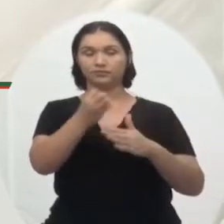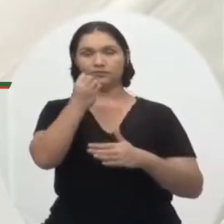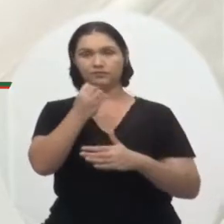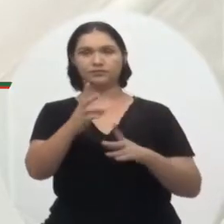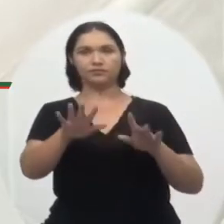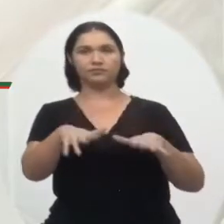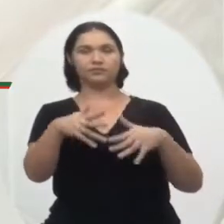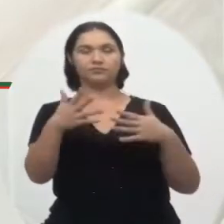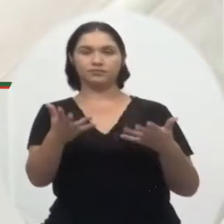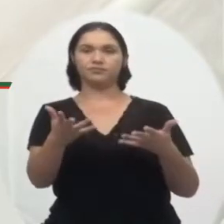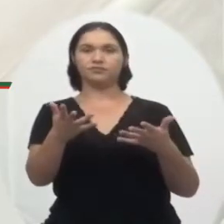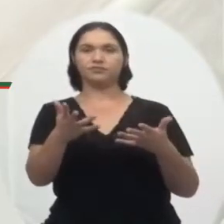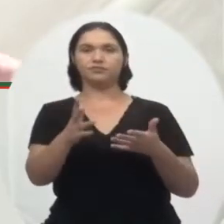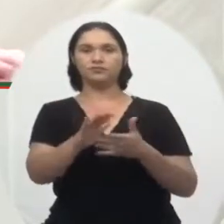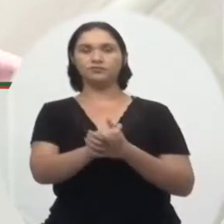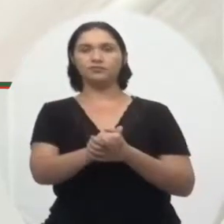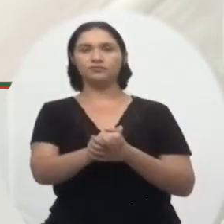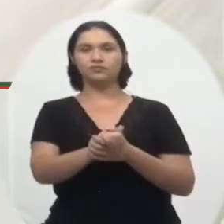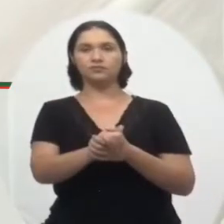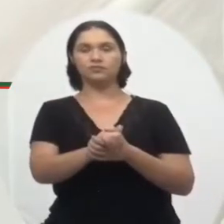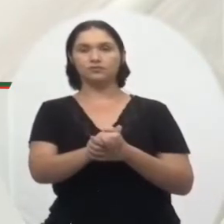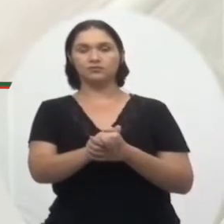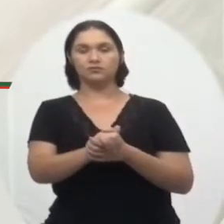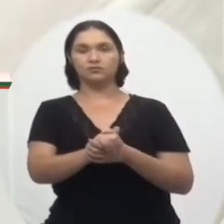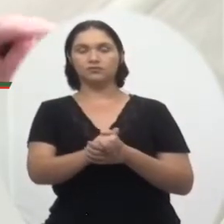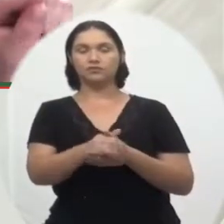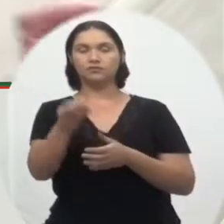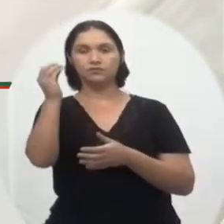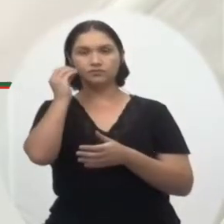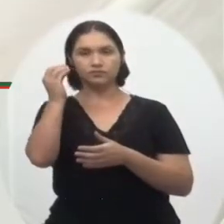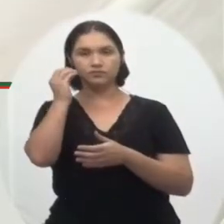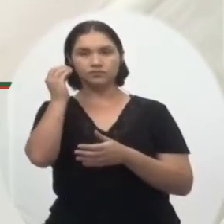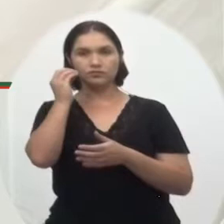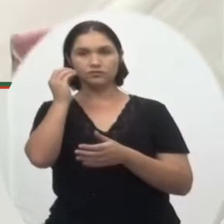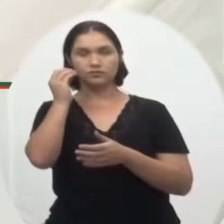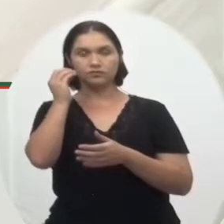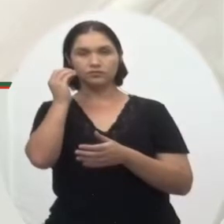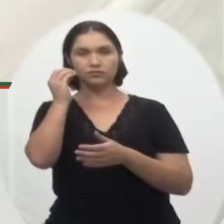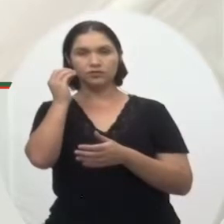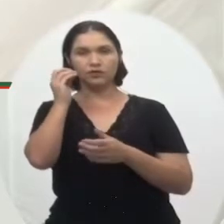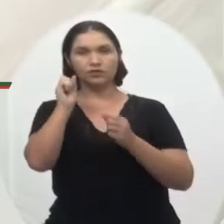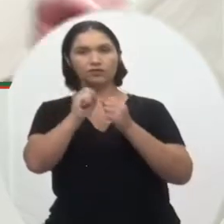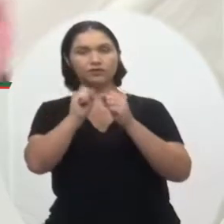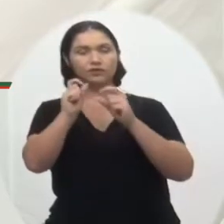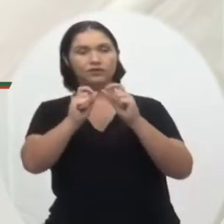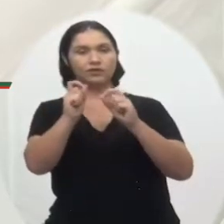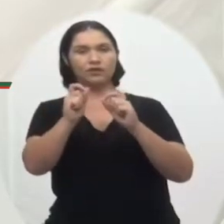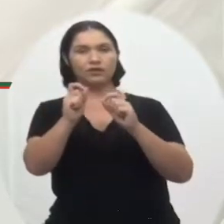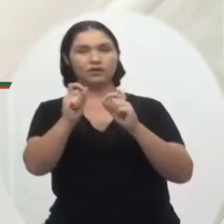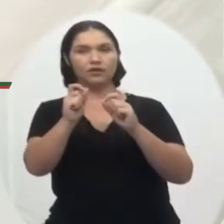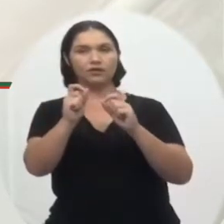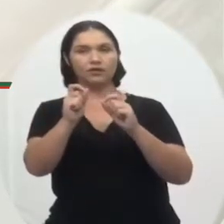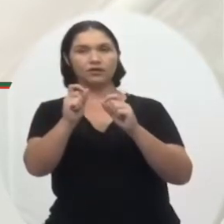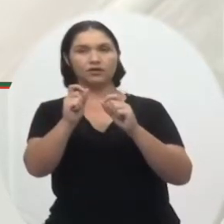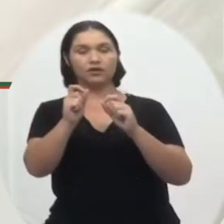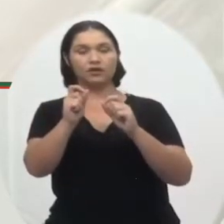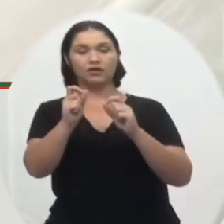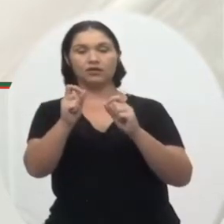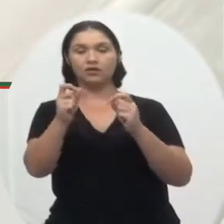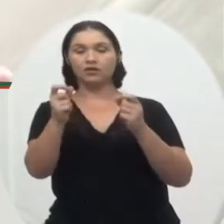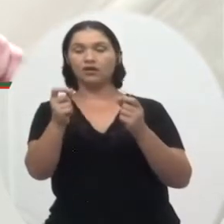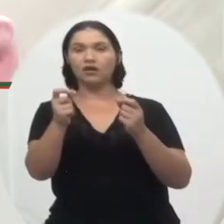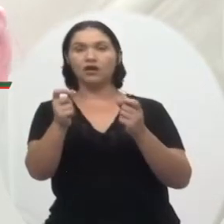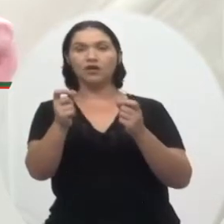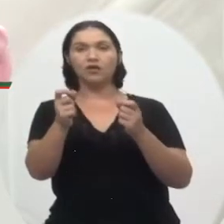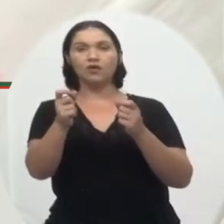a interferir o mínimo possível no cidadão, que ainda tem alternativas. Mas vamos imaginar novamente lá aquela